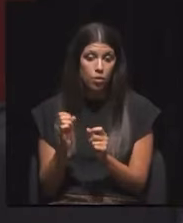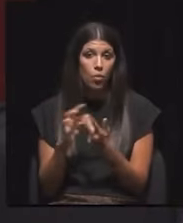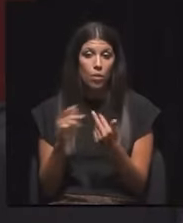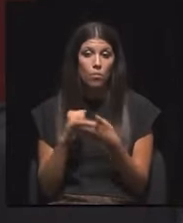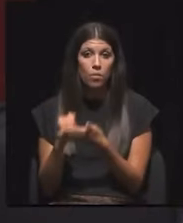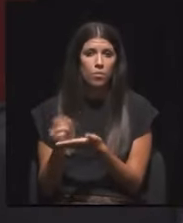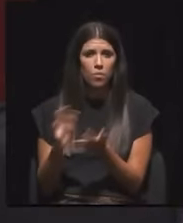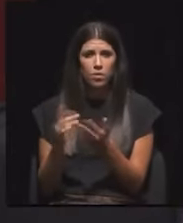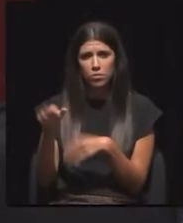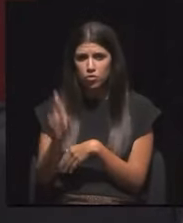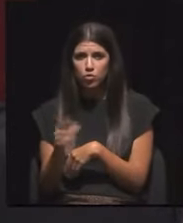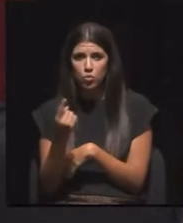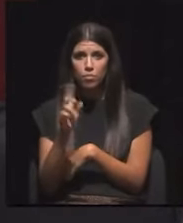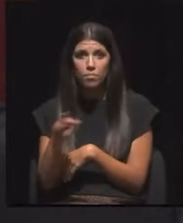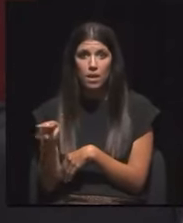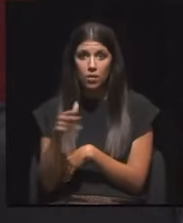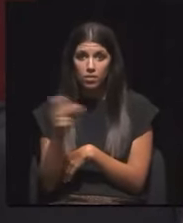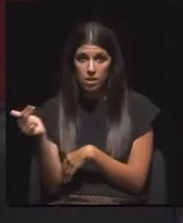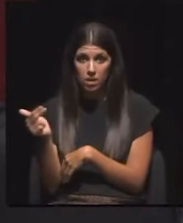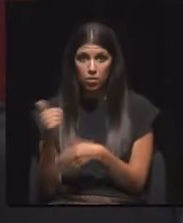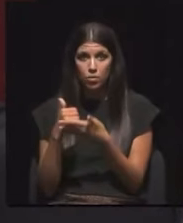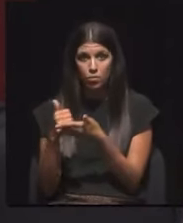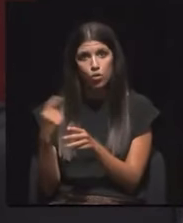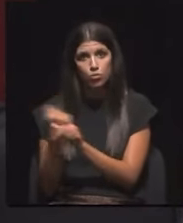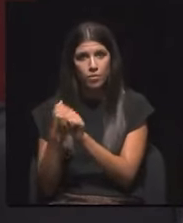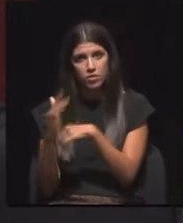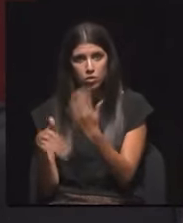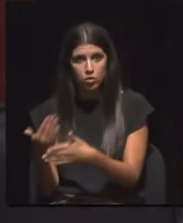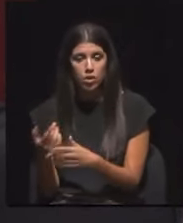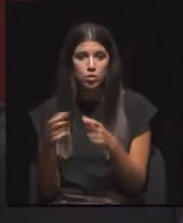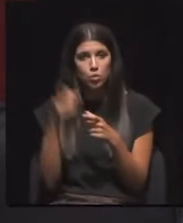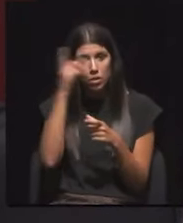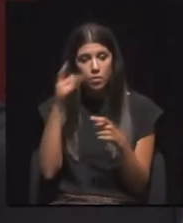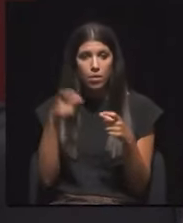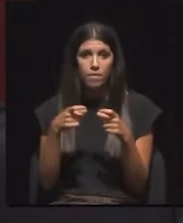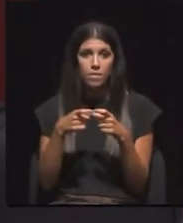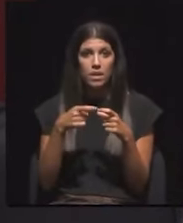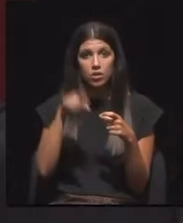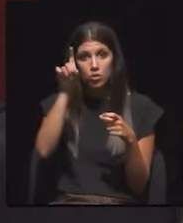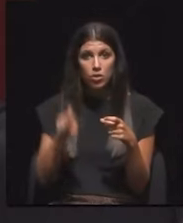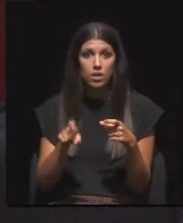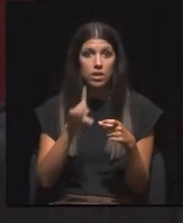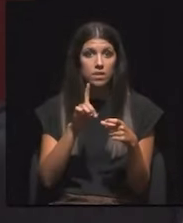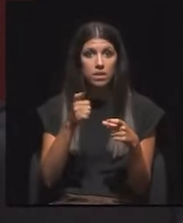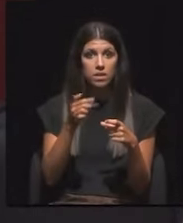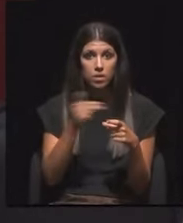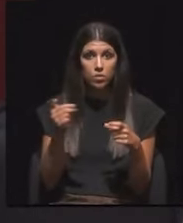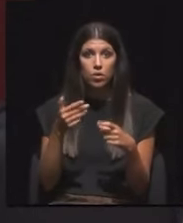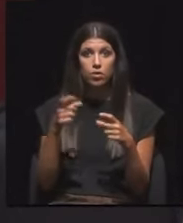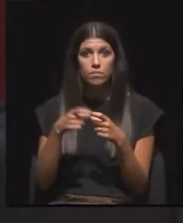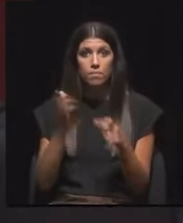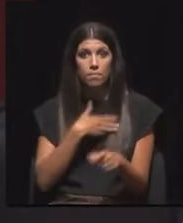ao Calorama ficará próximo de 1 milhão de euros. O Calorama tem bilhetes diários a 65 euros, passa a